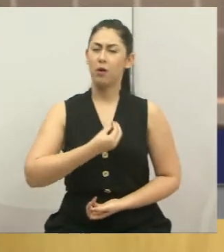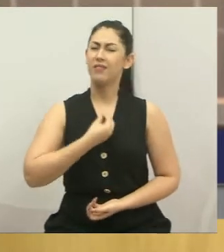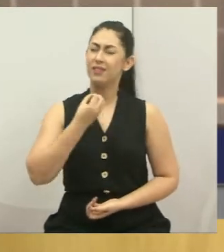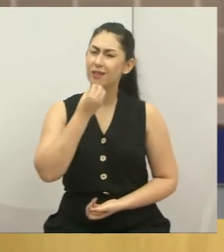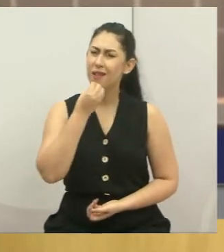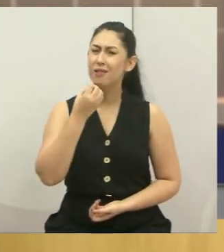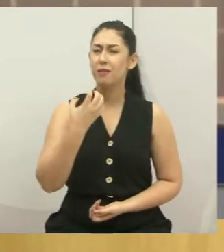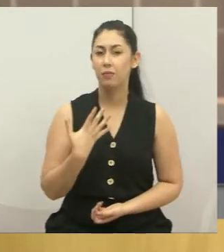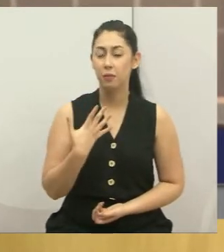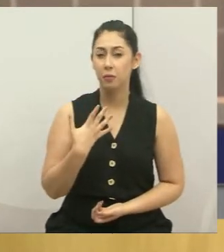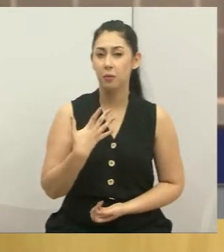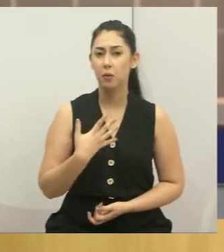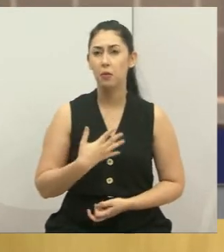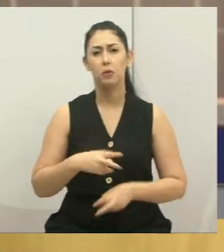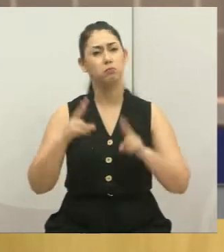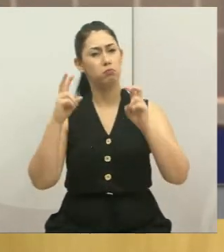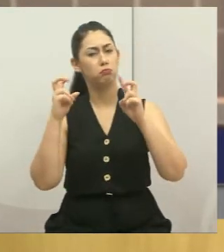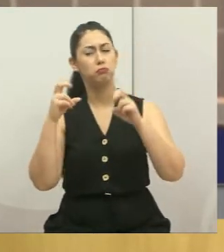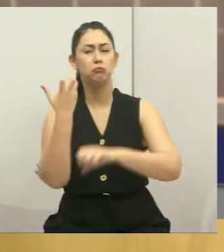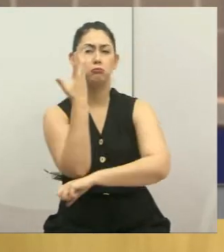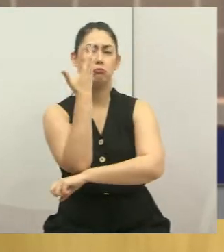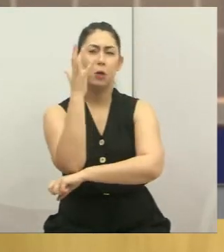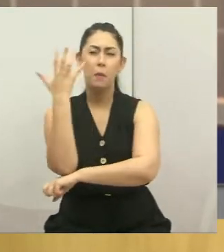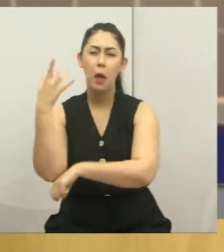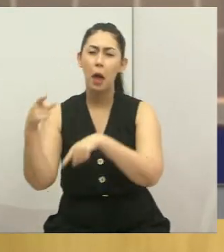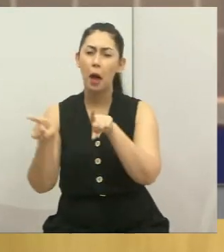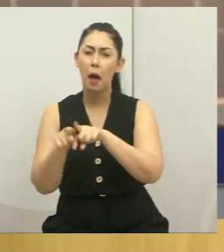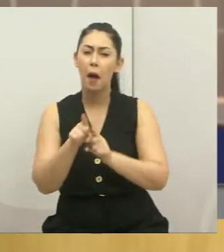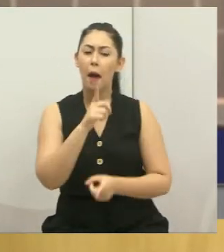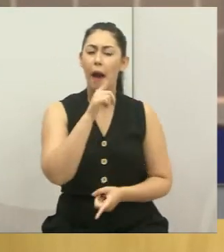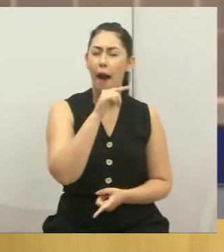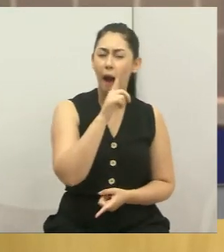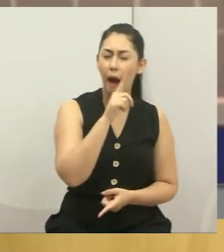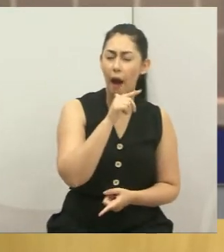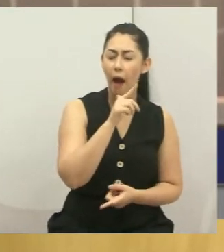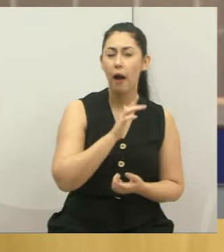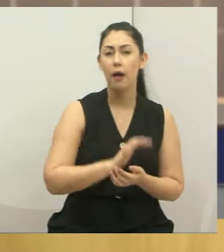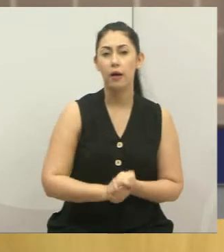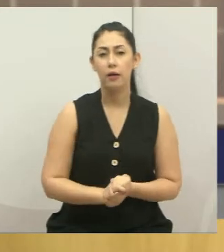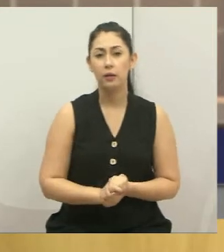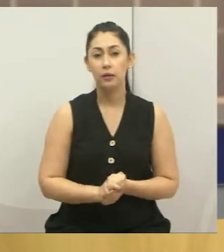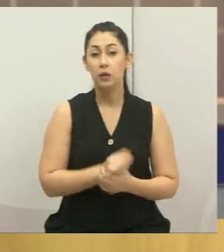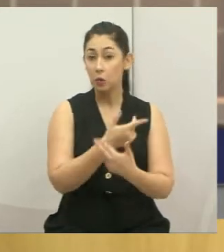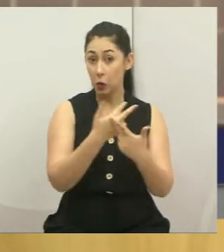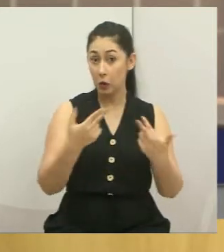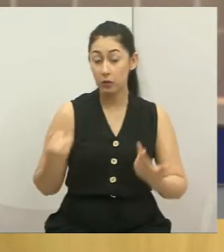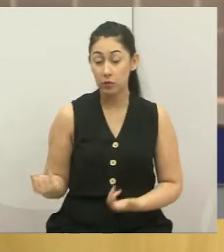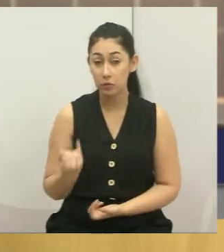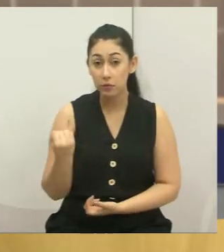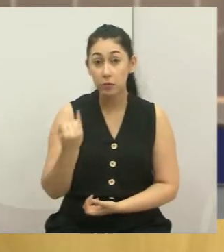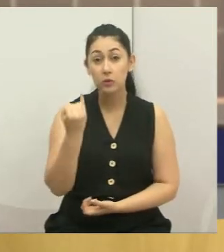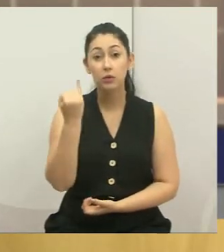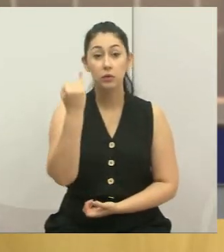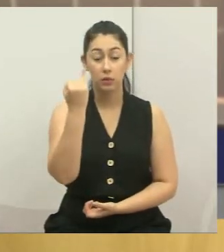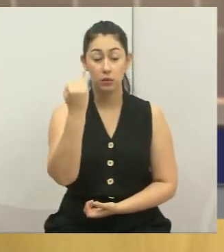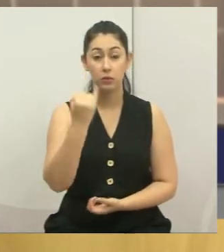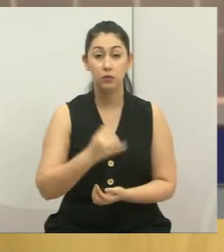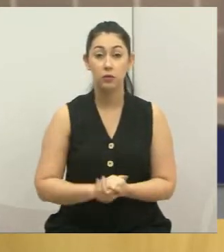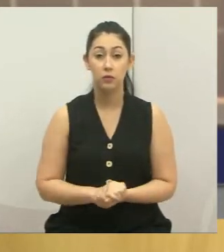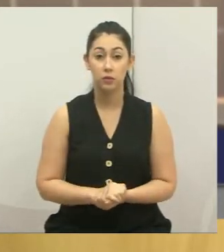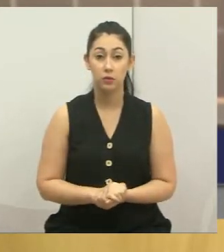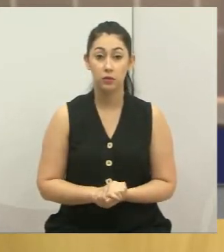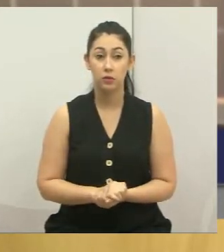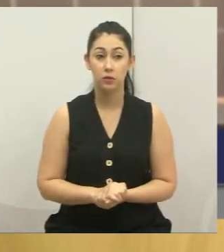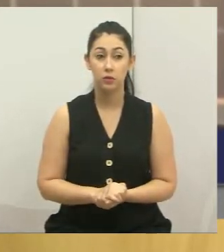né? Tratando do meio ambiente, tratando de água, tratando de esgoto, que são elementos essenciais